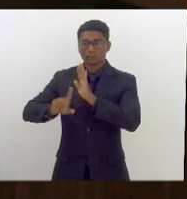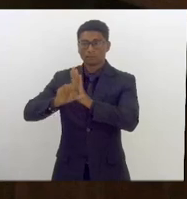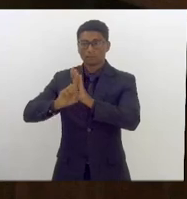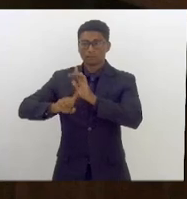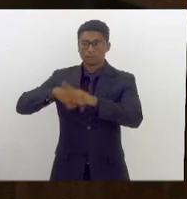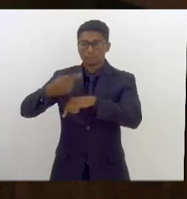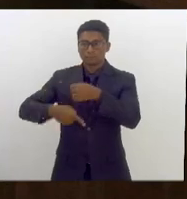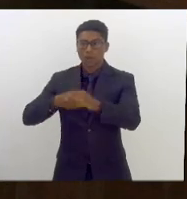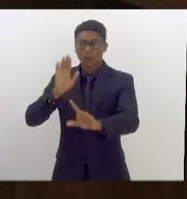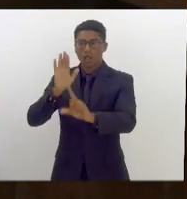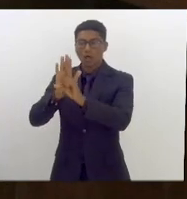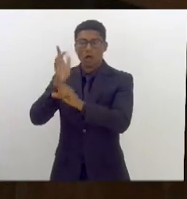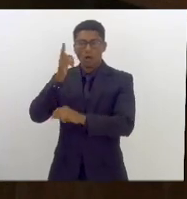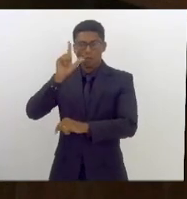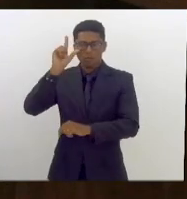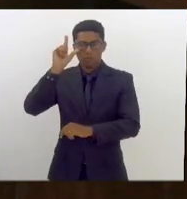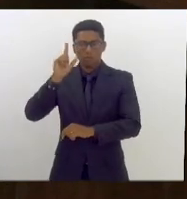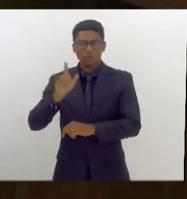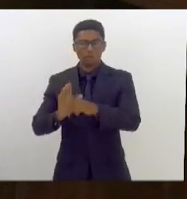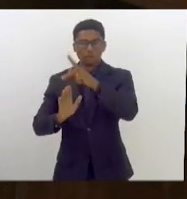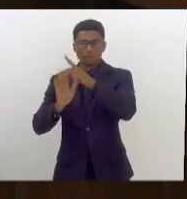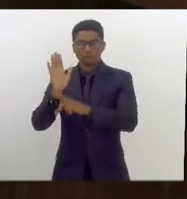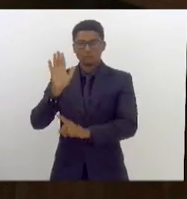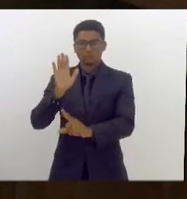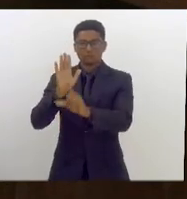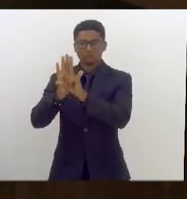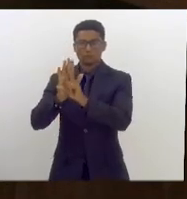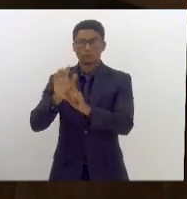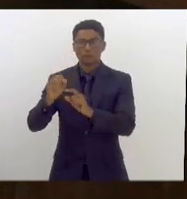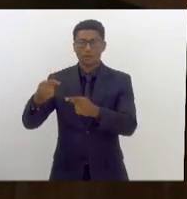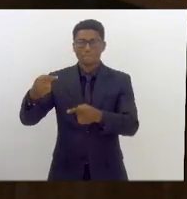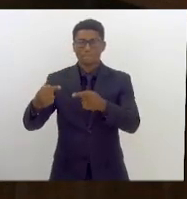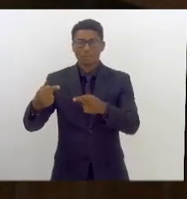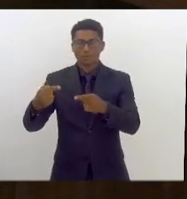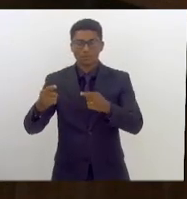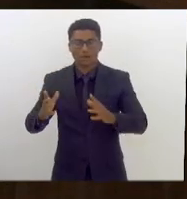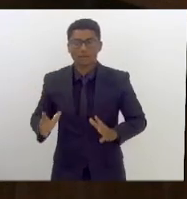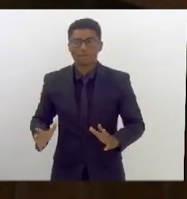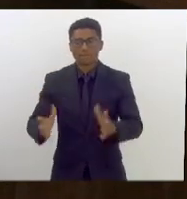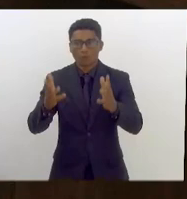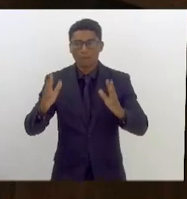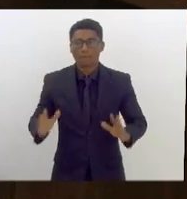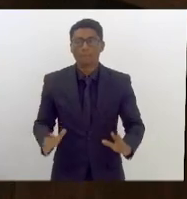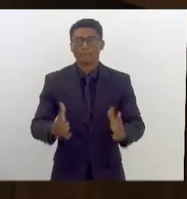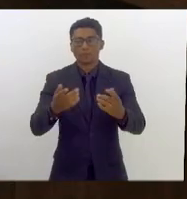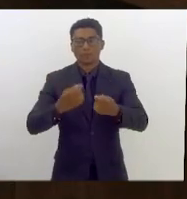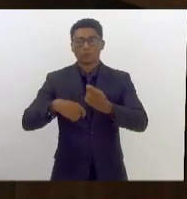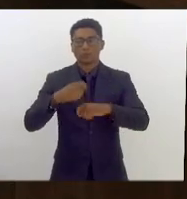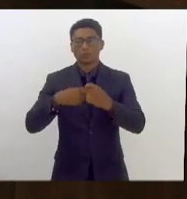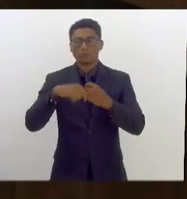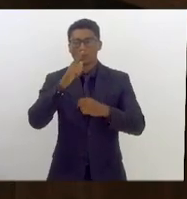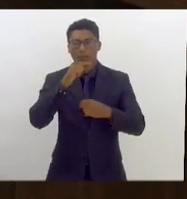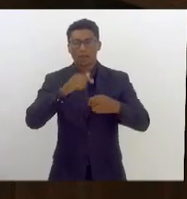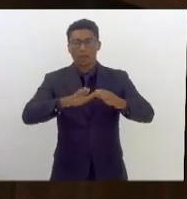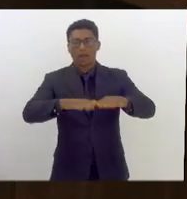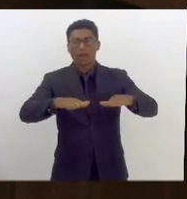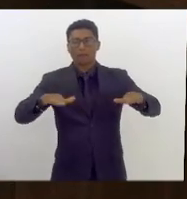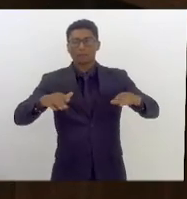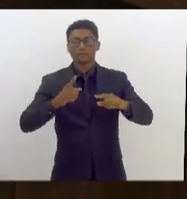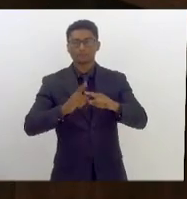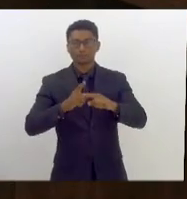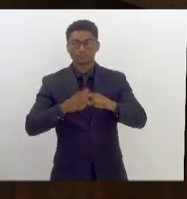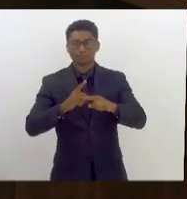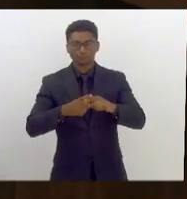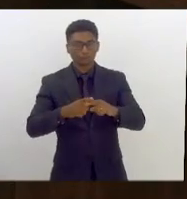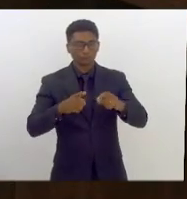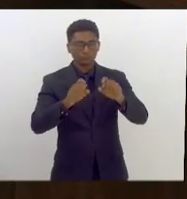Célio meu, que é um projeto que institui uma política de fomento à economia do mar. Porque todos esses biomas e todo